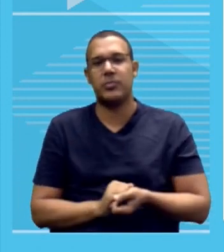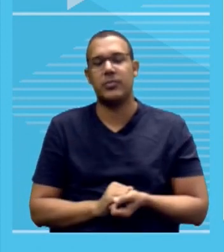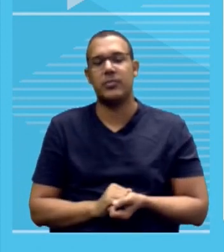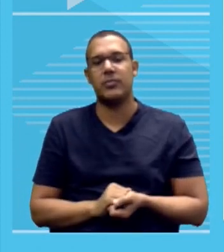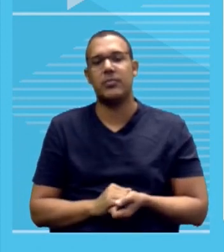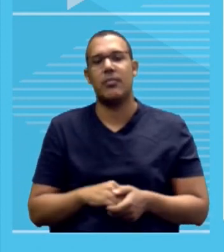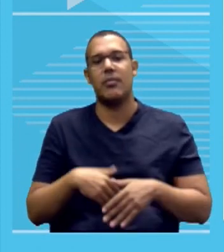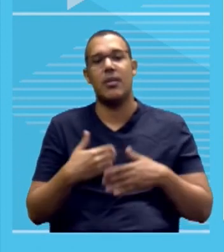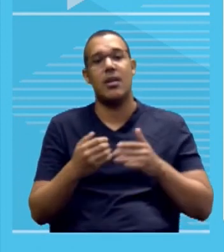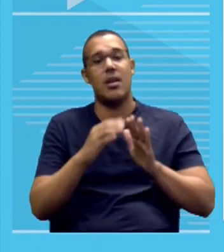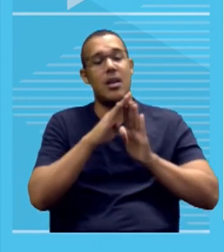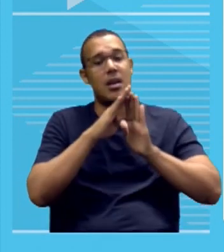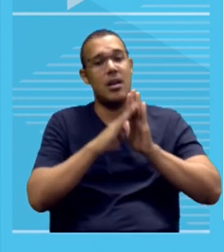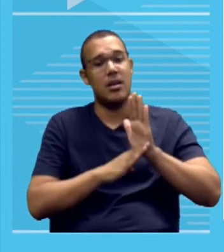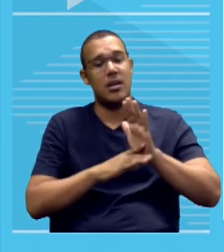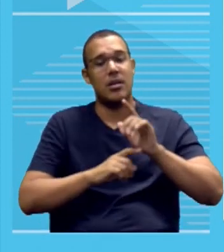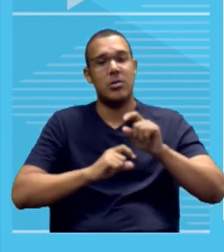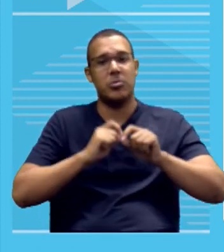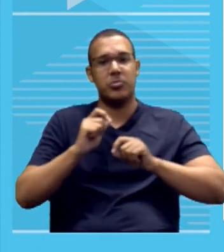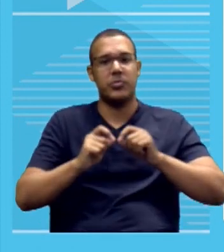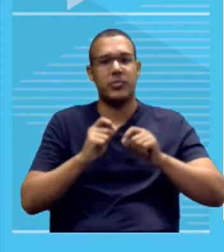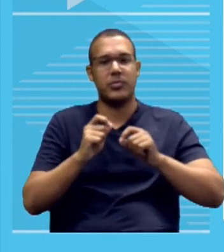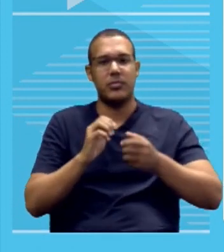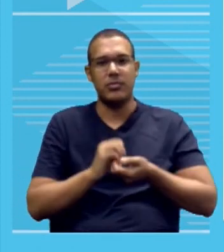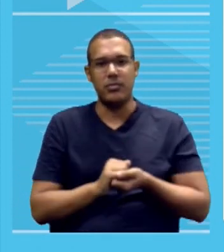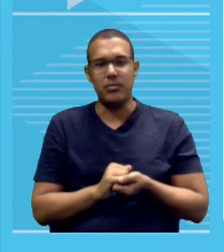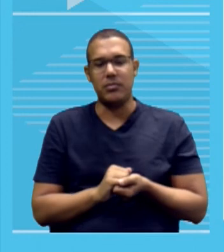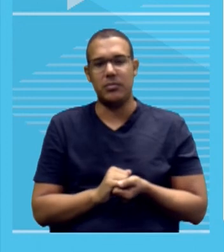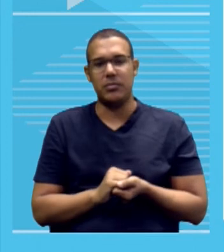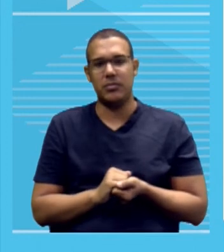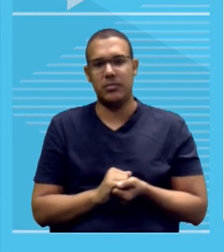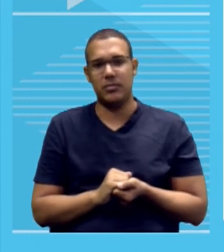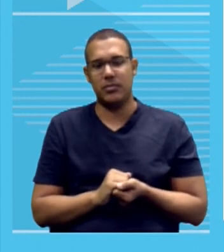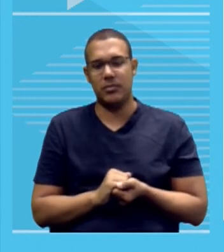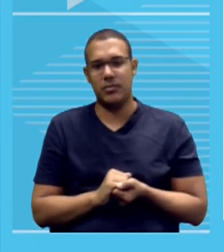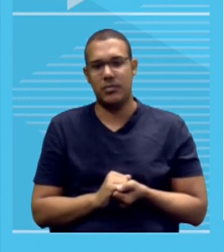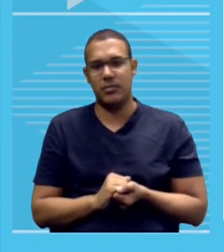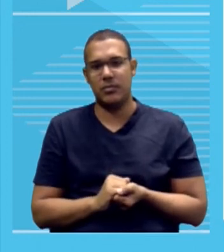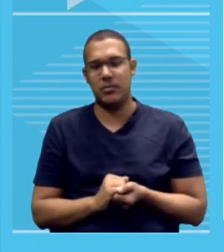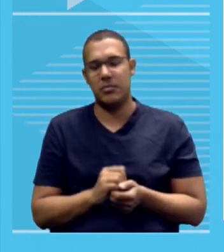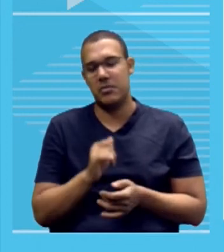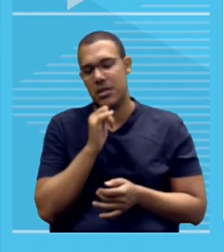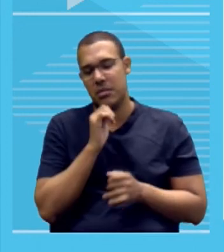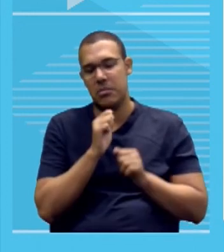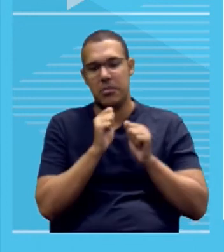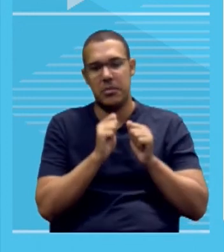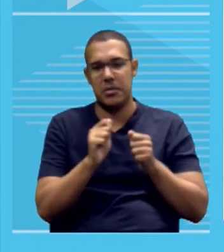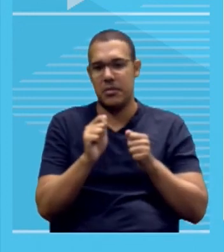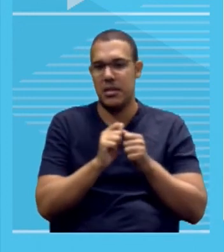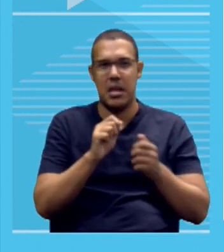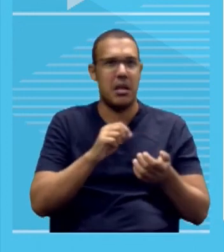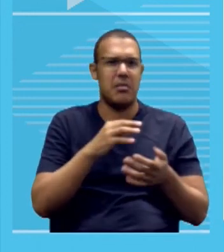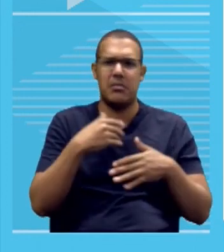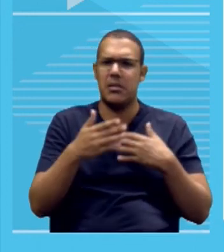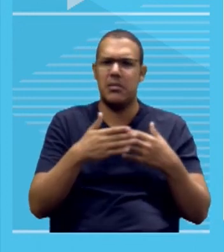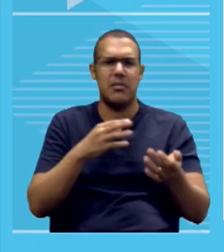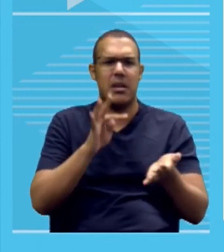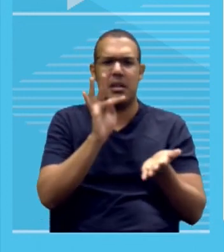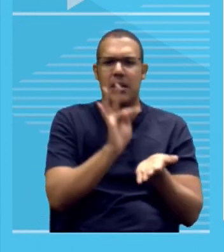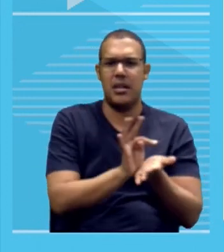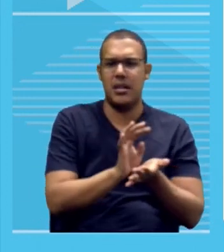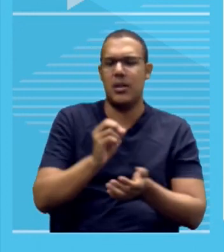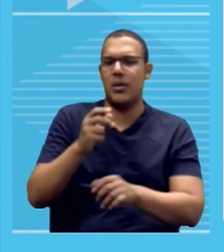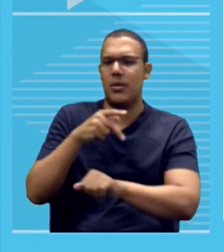em como função se reproduzir tanto faz se você faz ela aqui em Teresina se você faz ela lá em